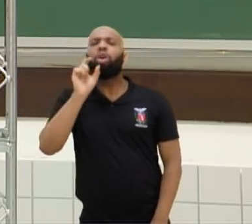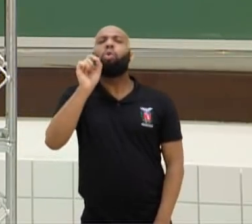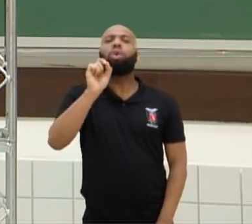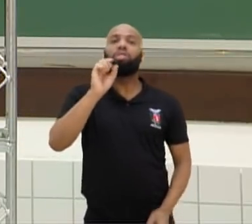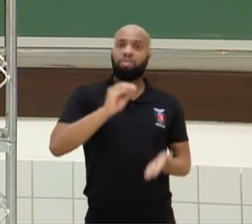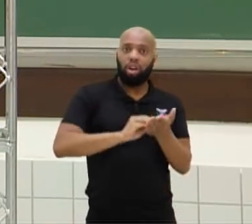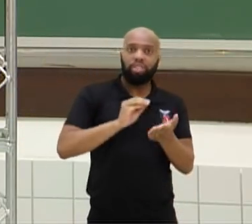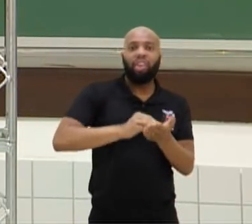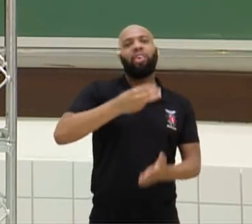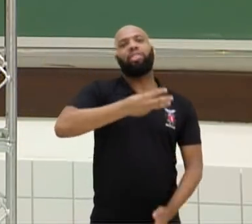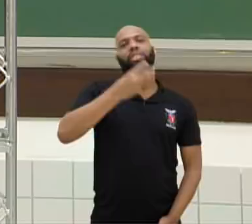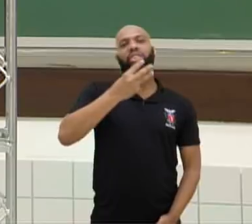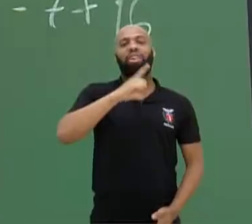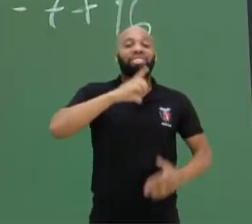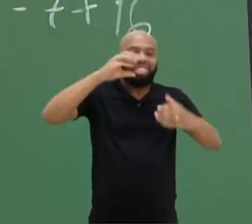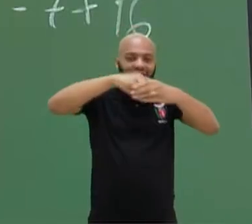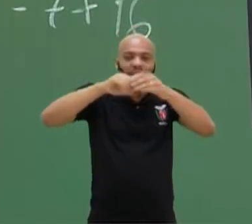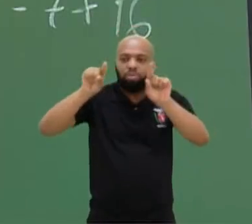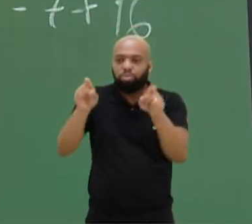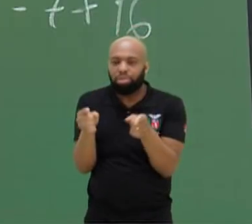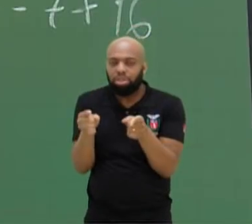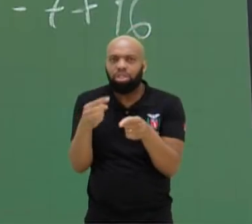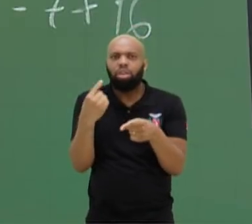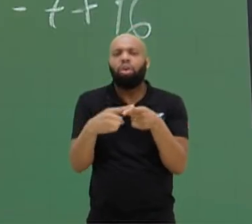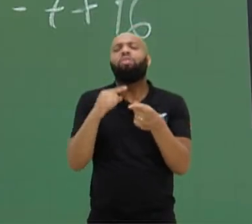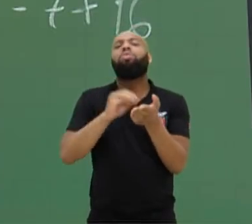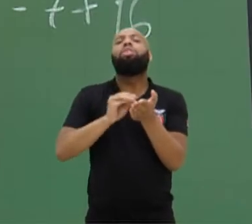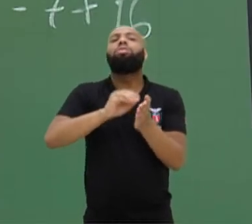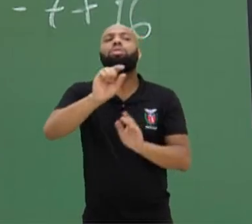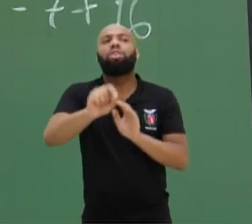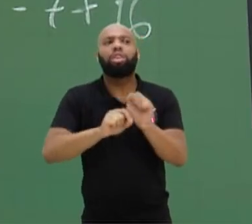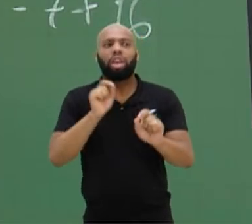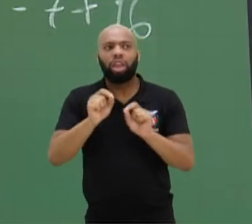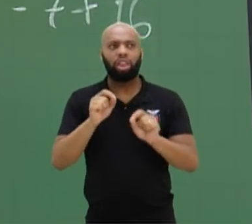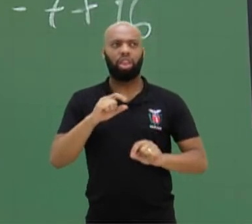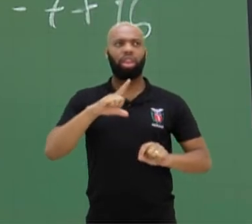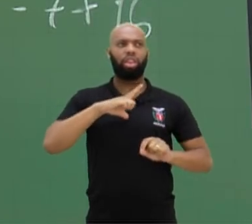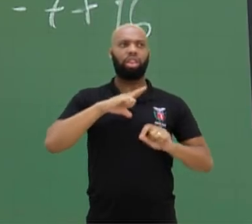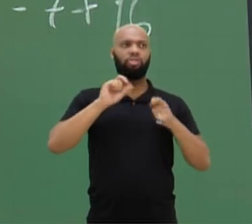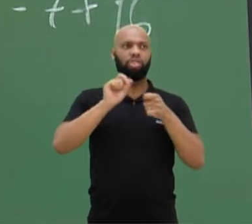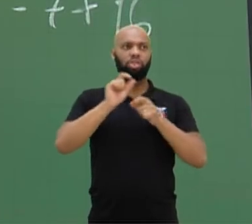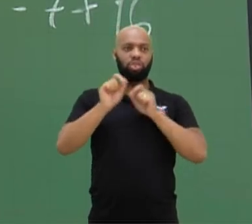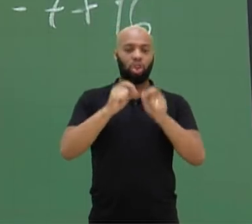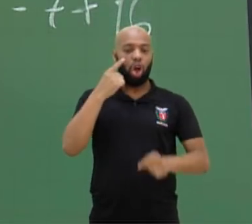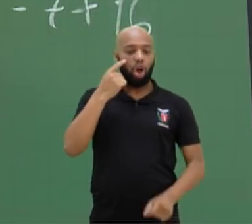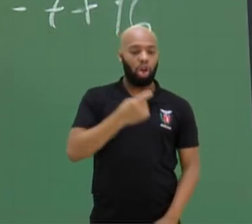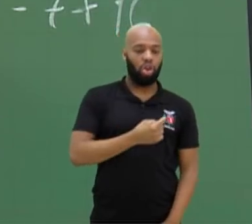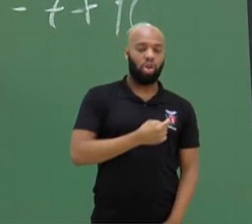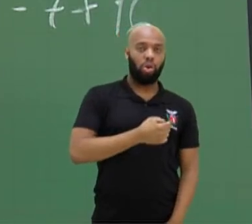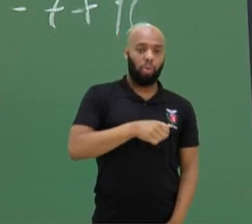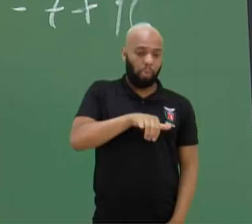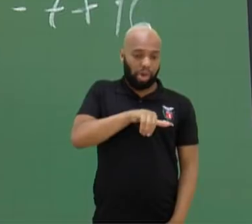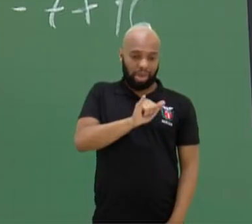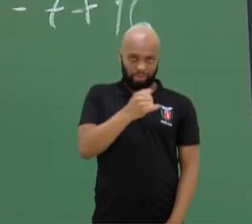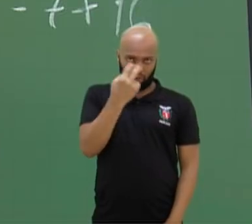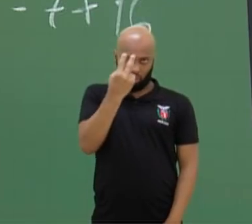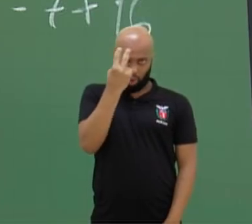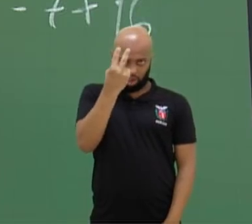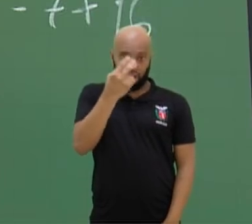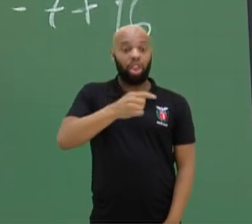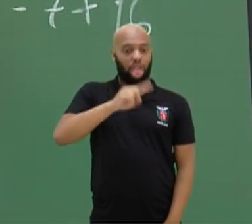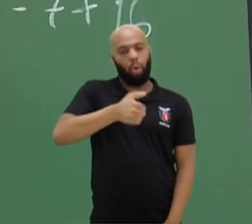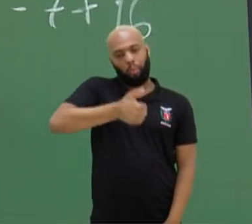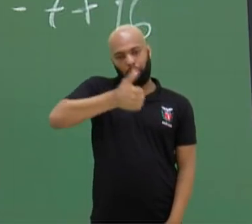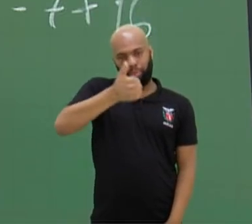poder chegar novamente ao quadrado do segundo? Então, quadrado do primeiro, y ao quadrado, portanto é